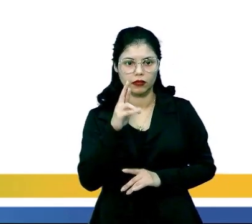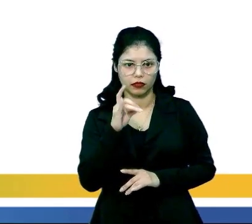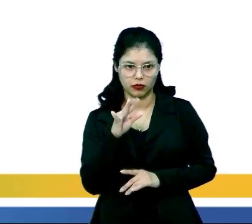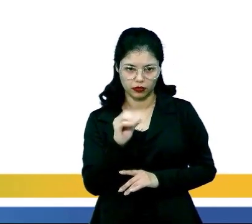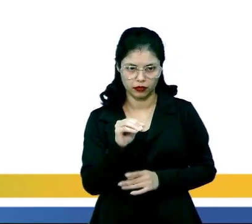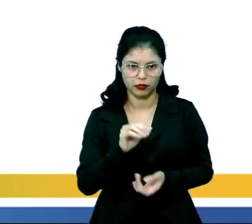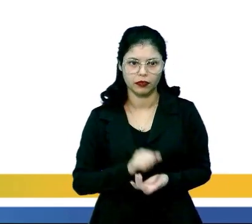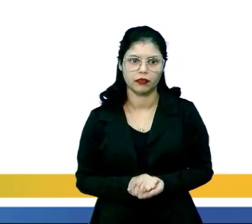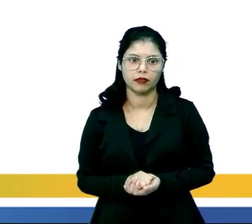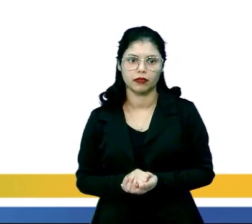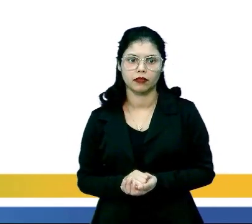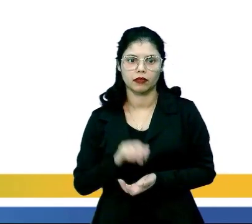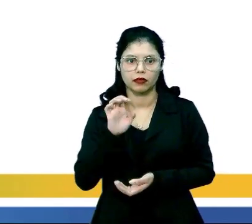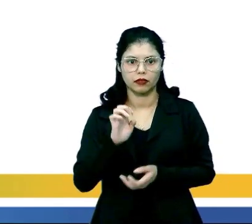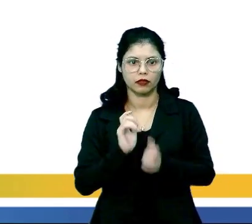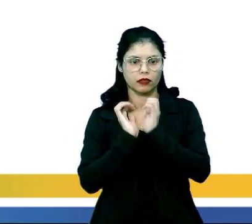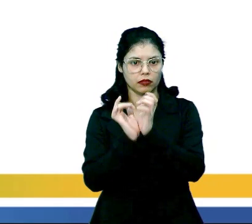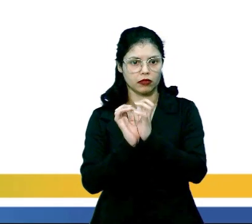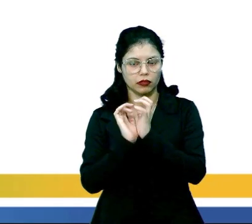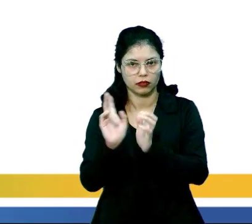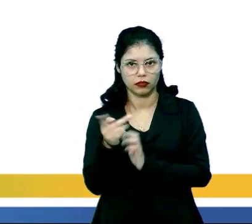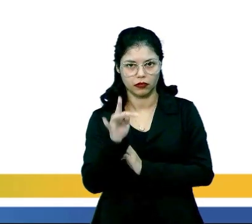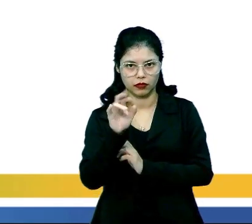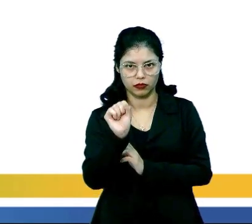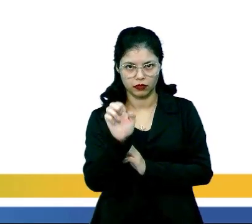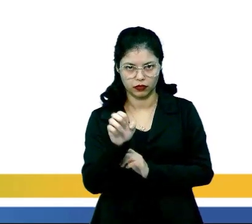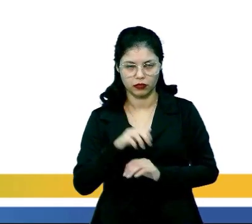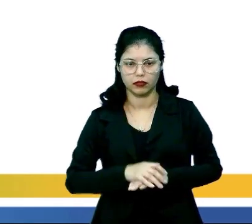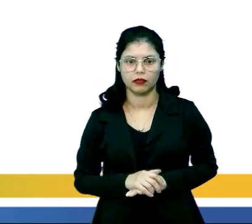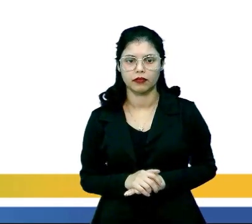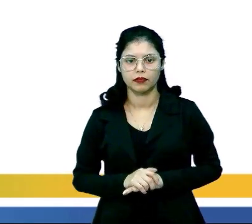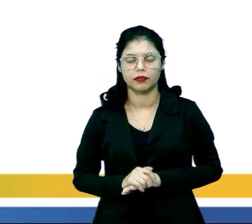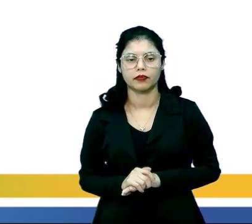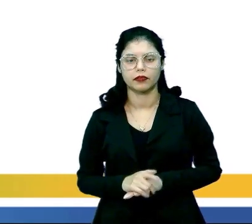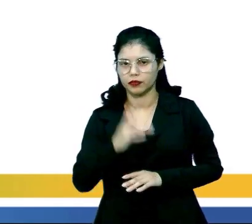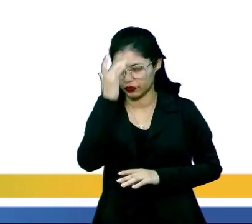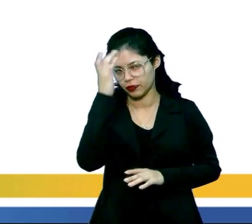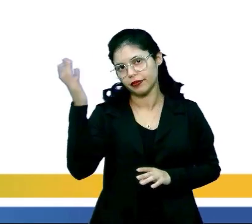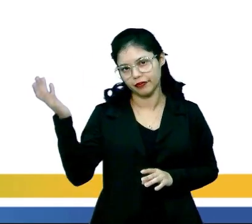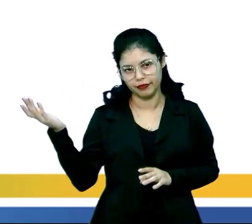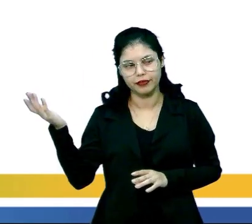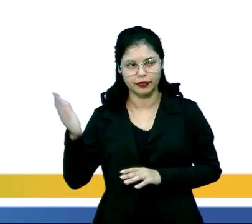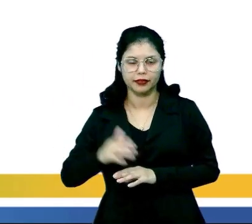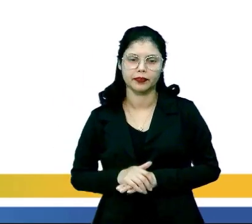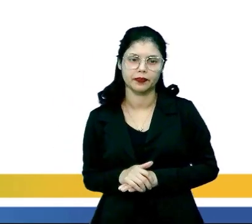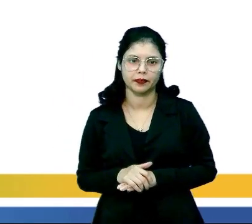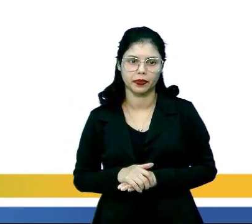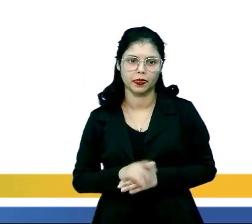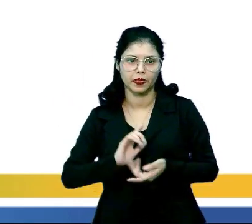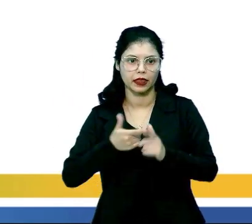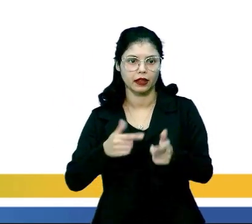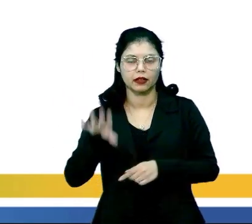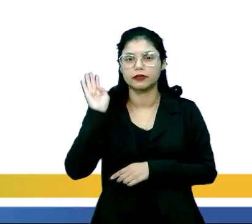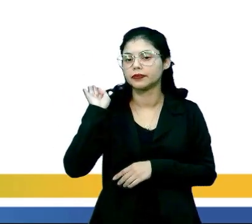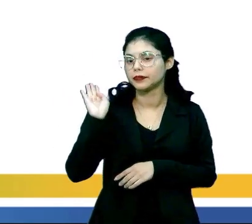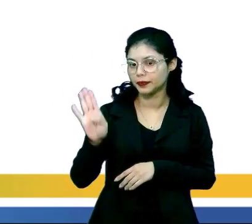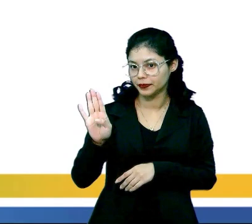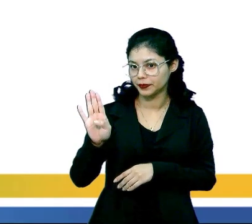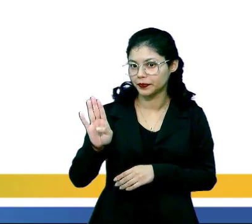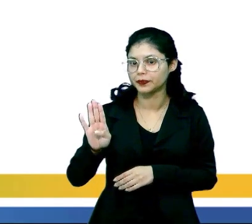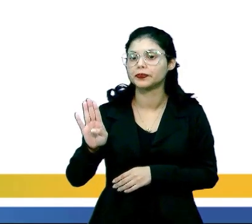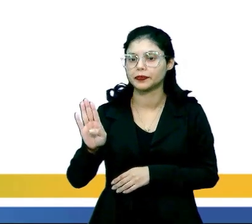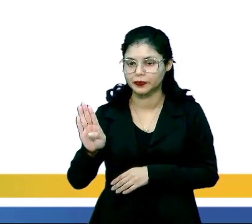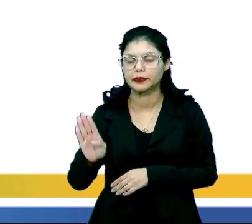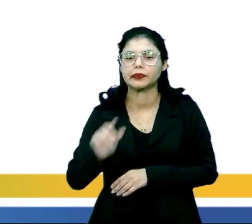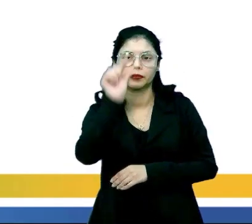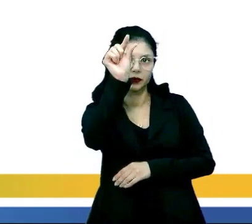o hipotálamo. Alternativa E é a neurohipófise. Essa tá fácil, né, pessoal? A alternativa correta é a alternativa